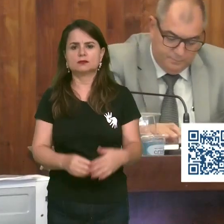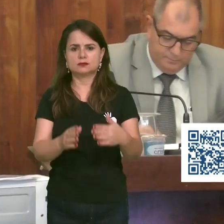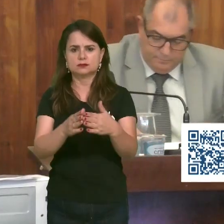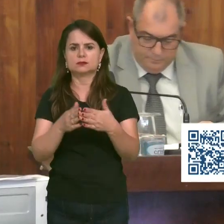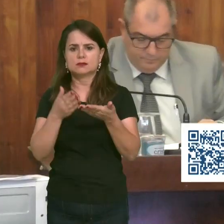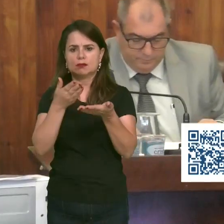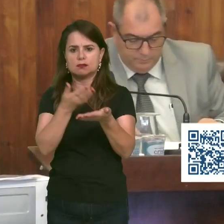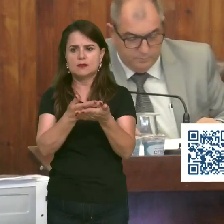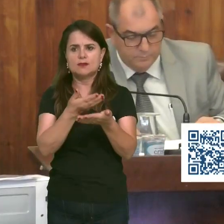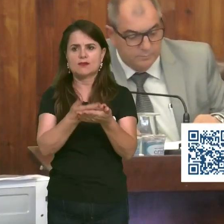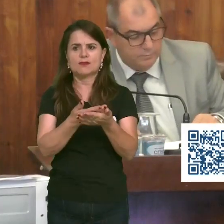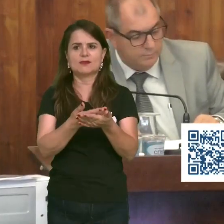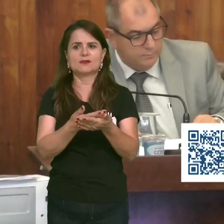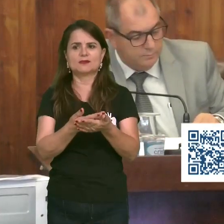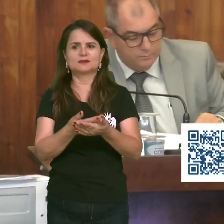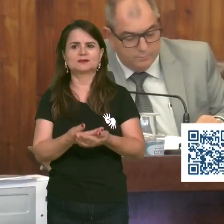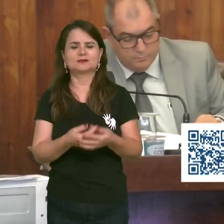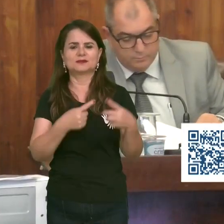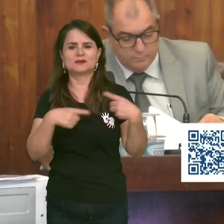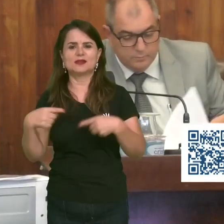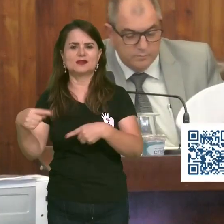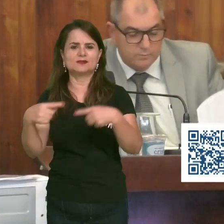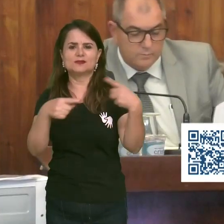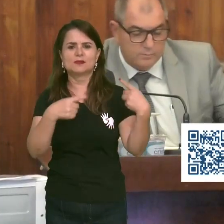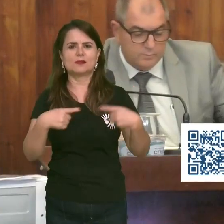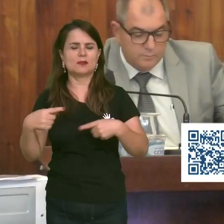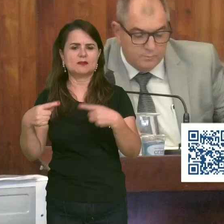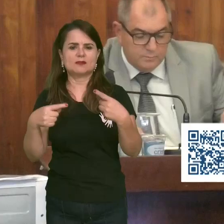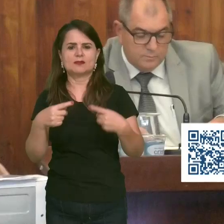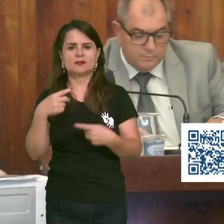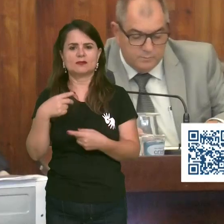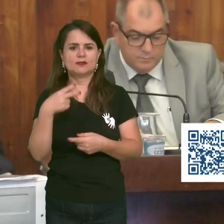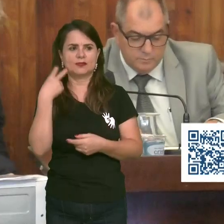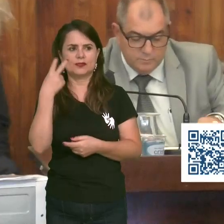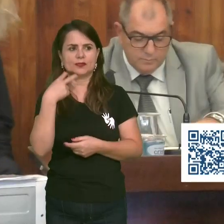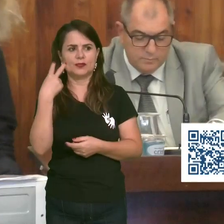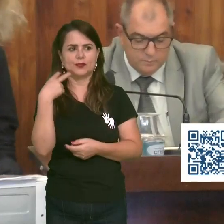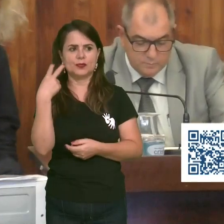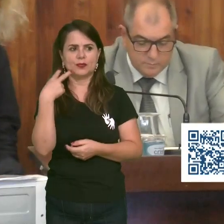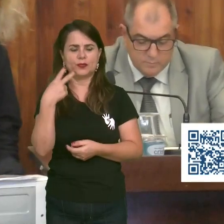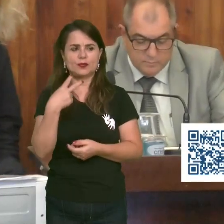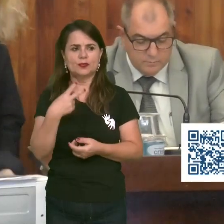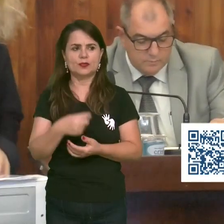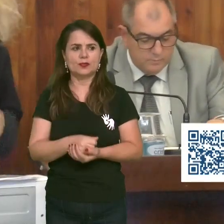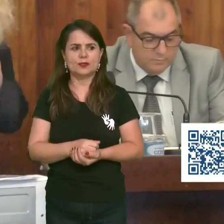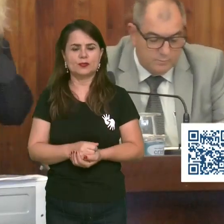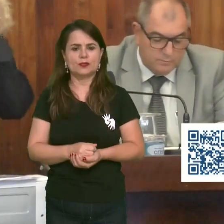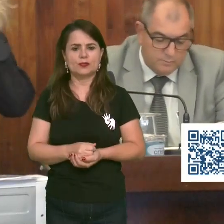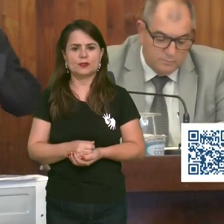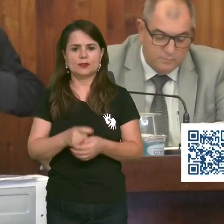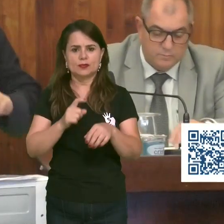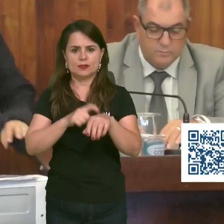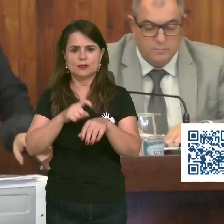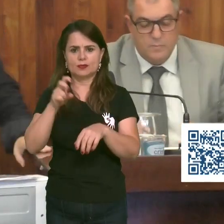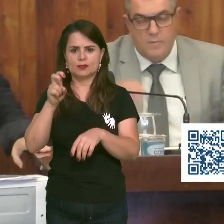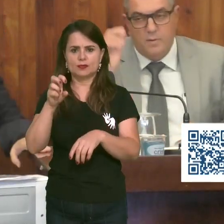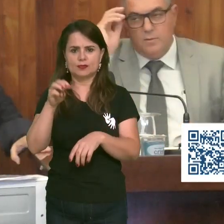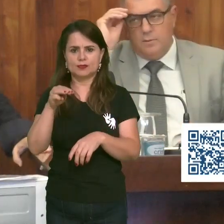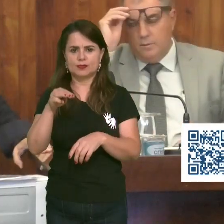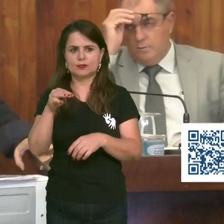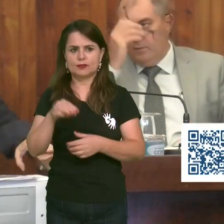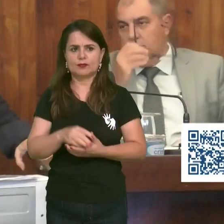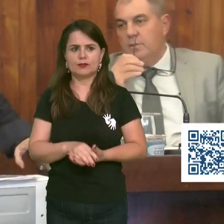requerimento está em discussão escrito seu autor que dispõe na forma regimental de cinco minutos